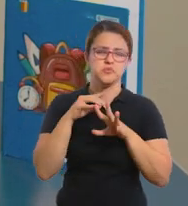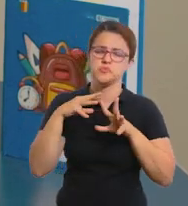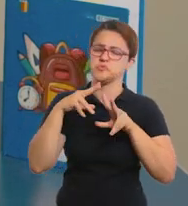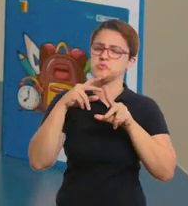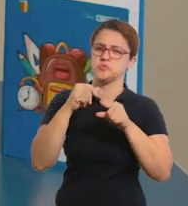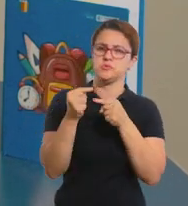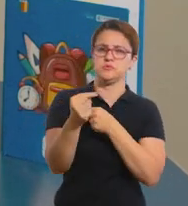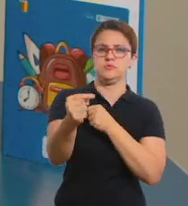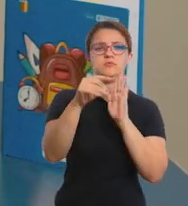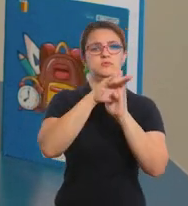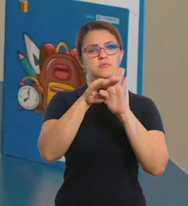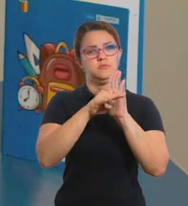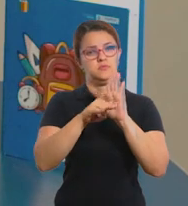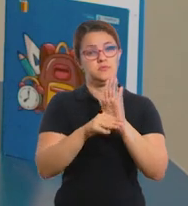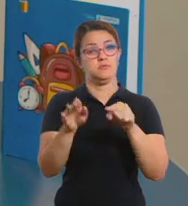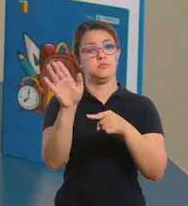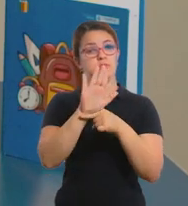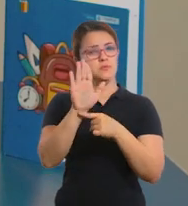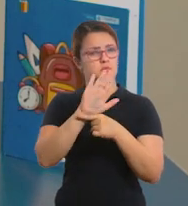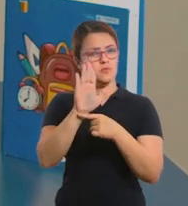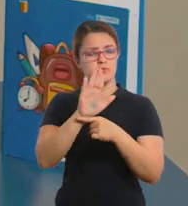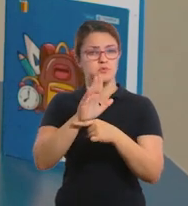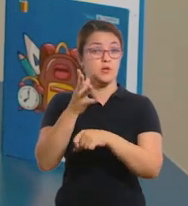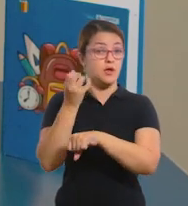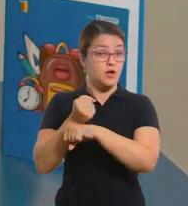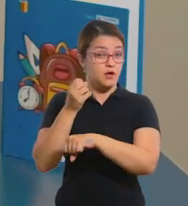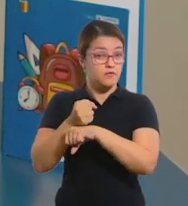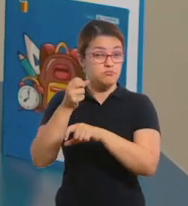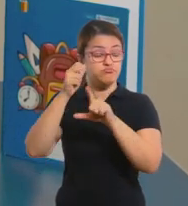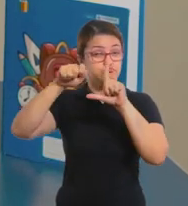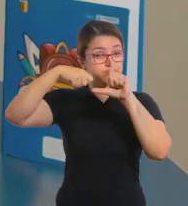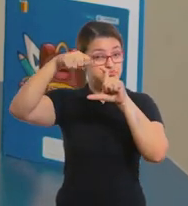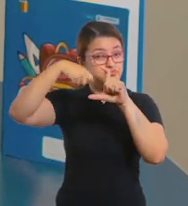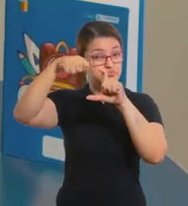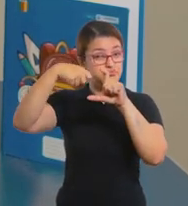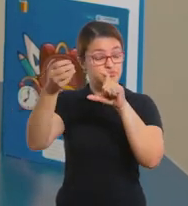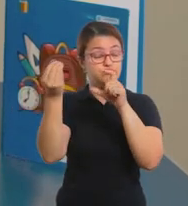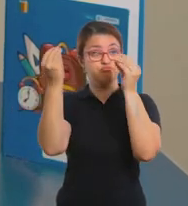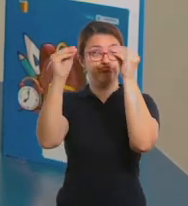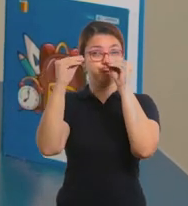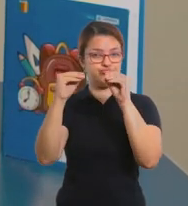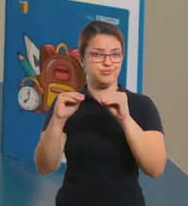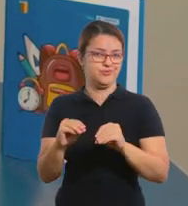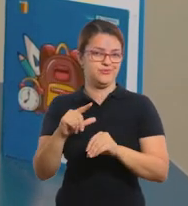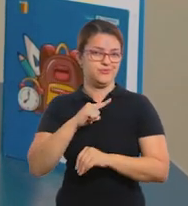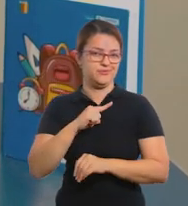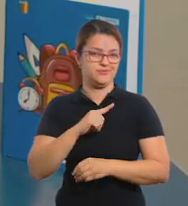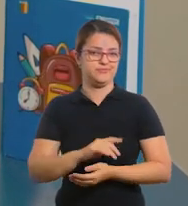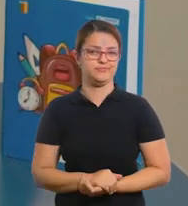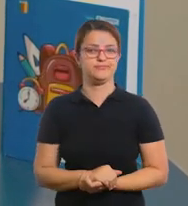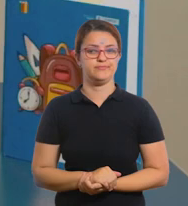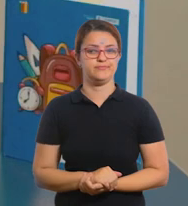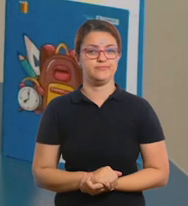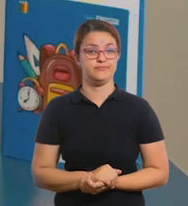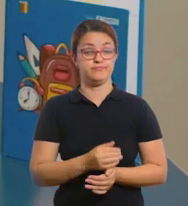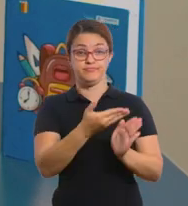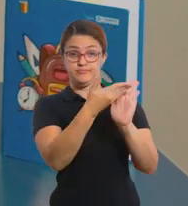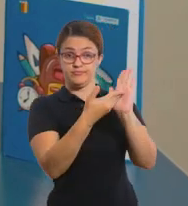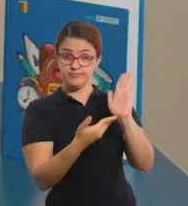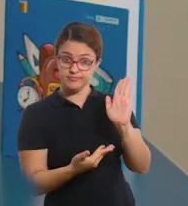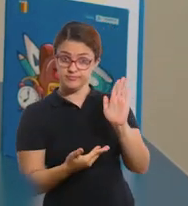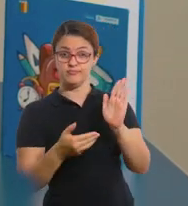todas as rotinas semanais e os vídeos que nós gravamos aqui para vocês é e